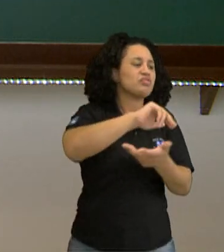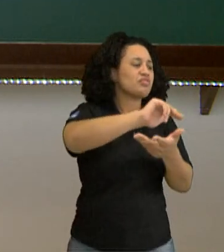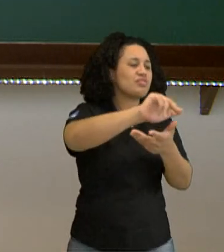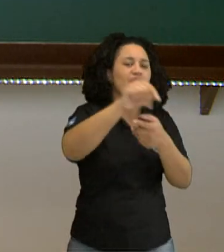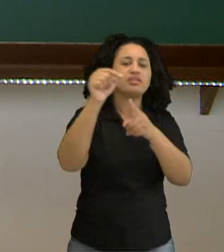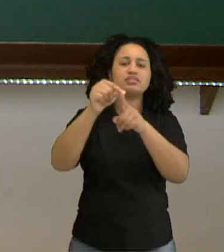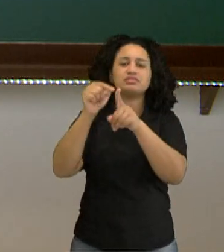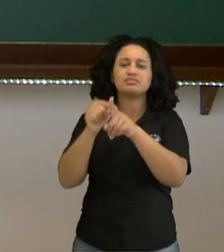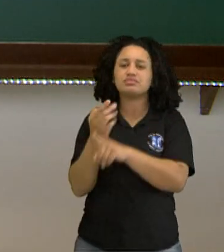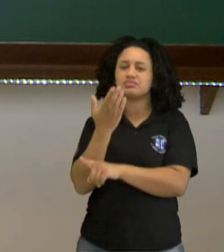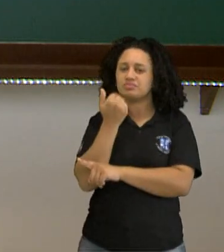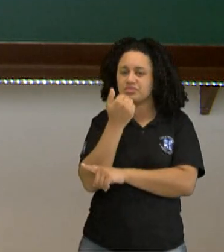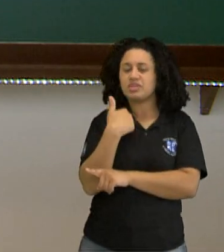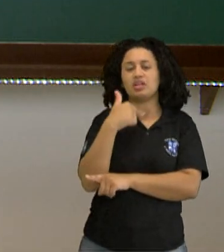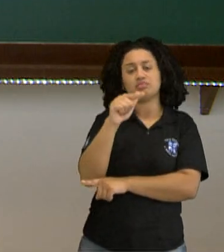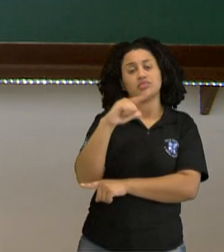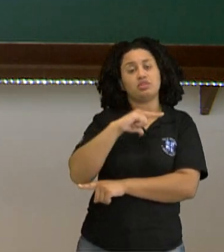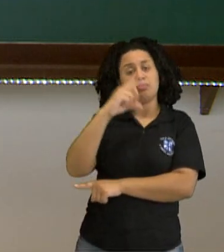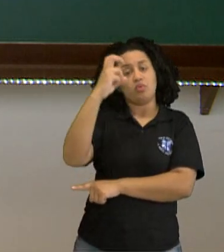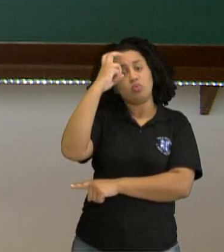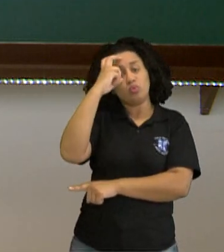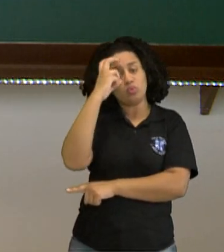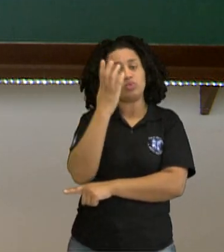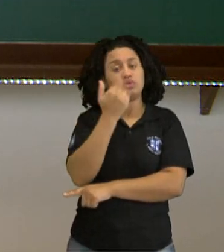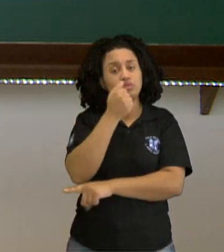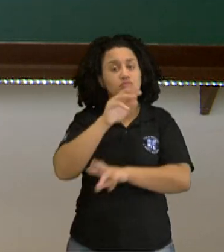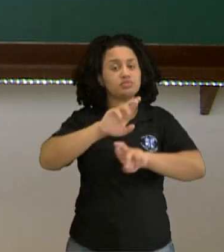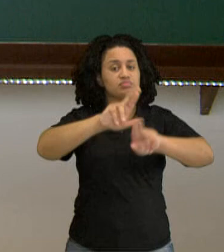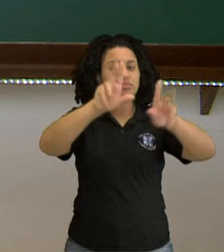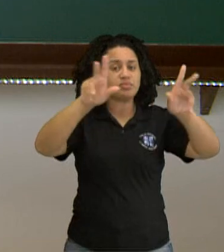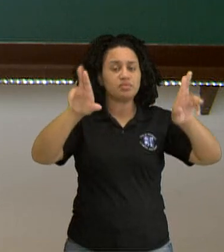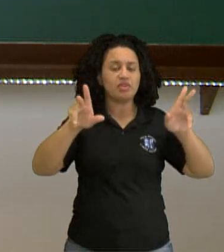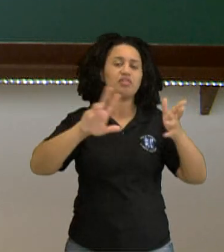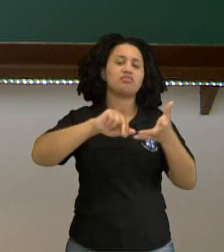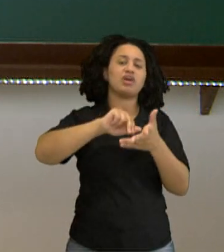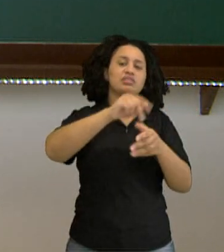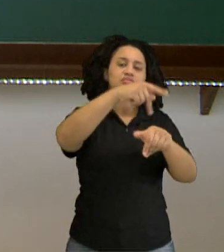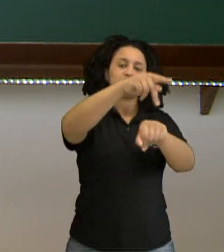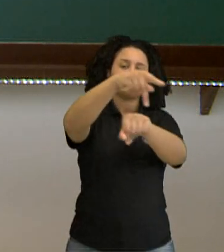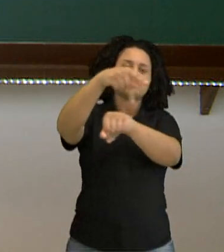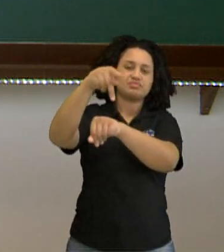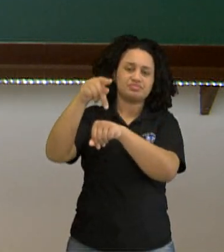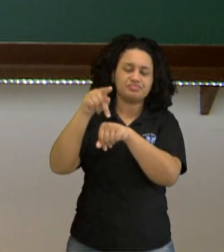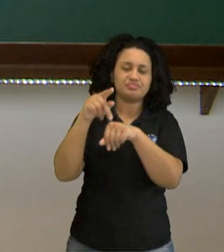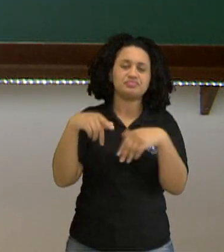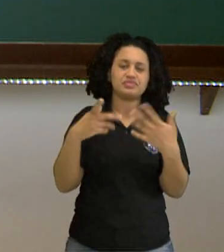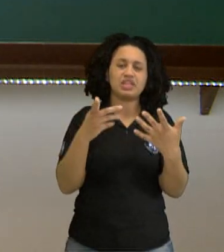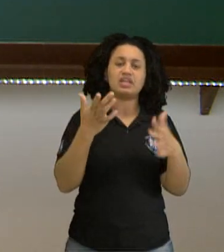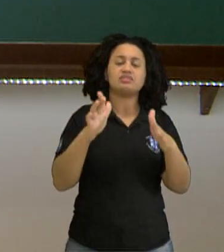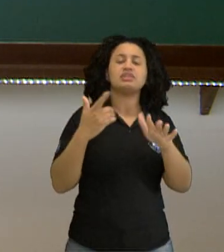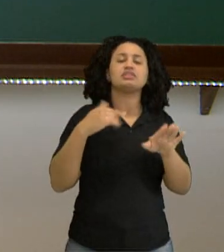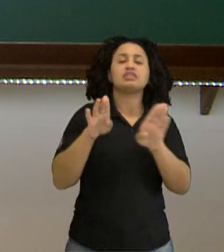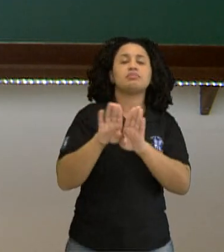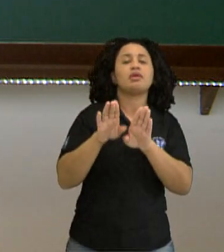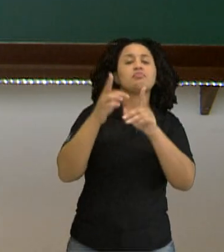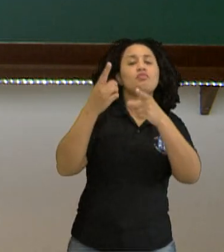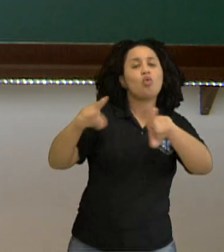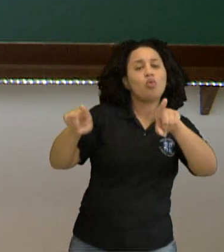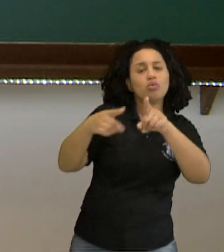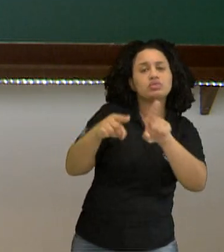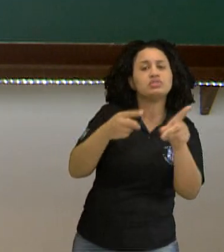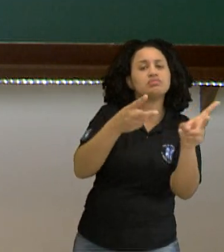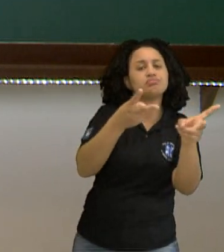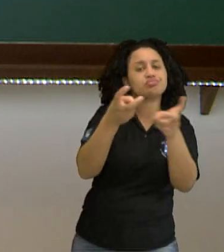a gente está numa cultura alimentar, né, distinta, diversas partes do país. Né? Quando a gente ouve a música, quando a gente tem